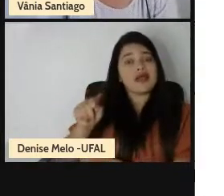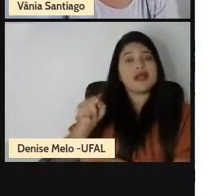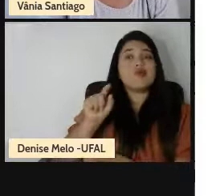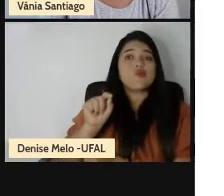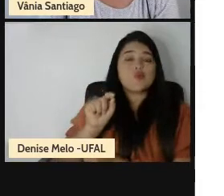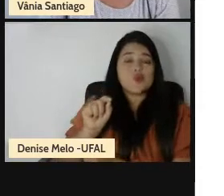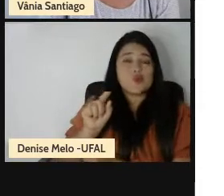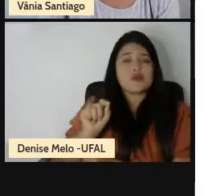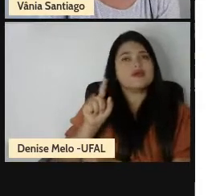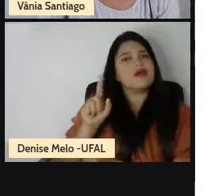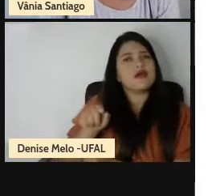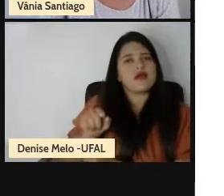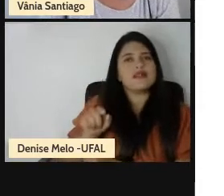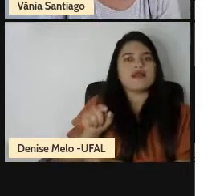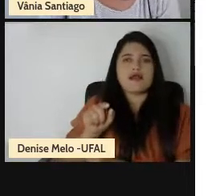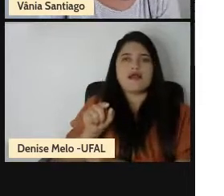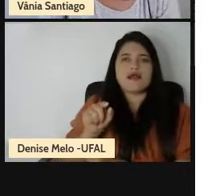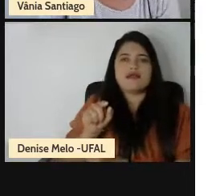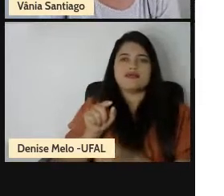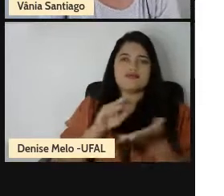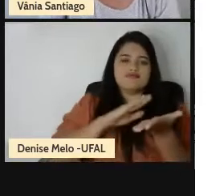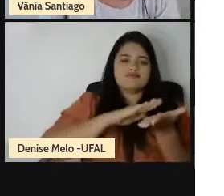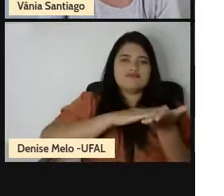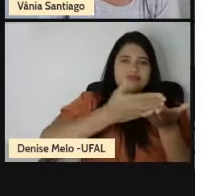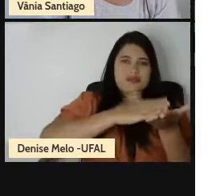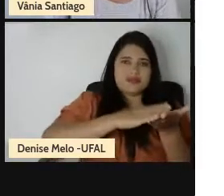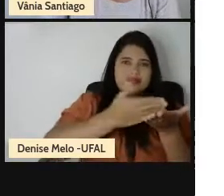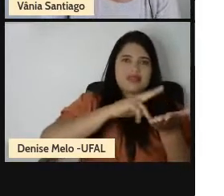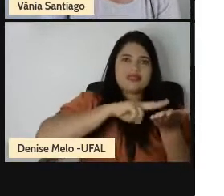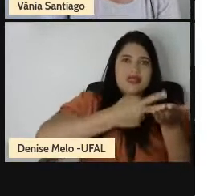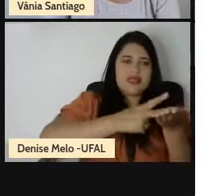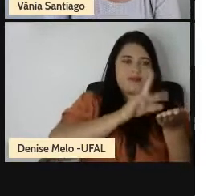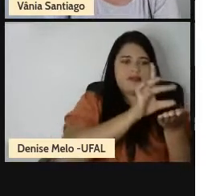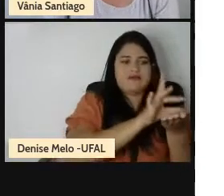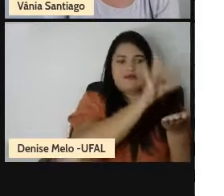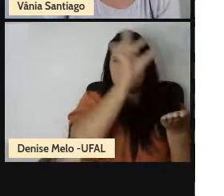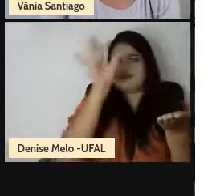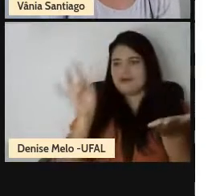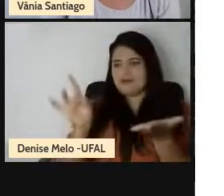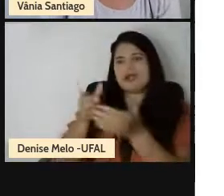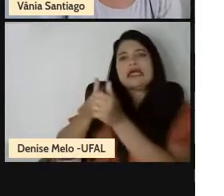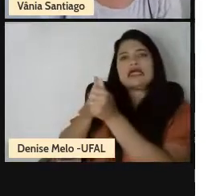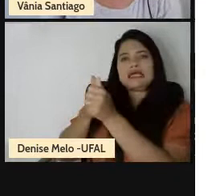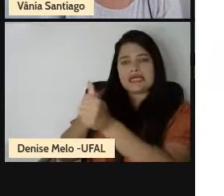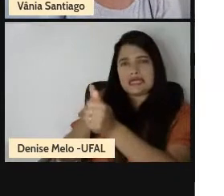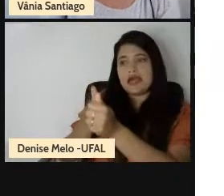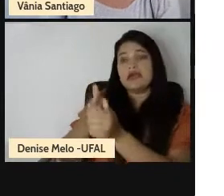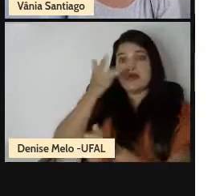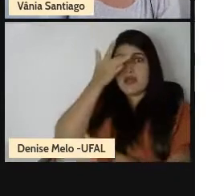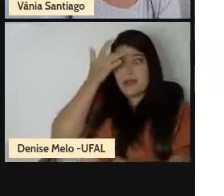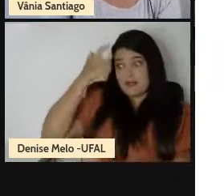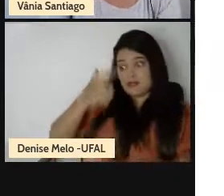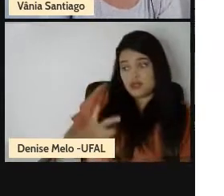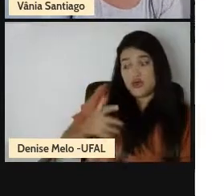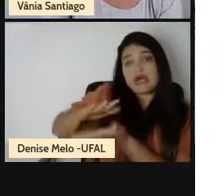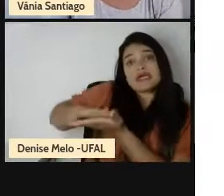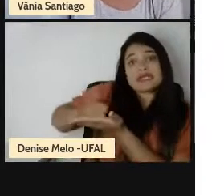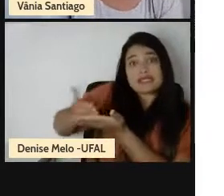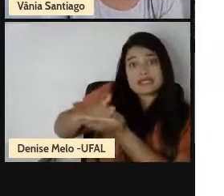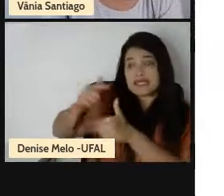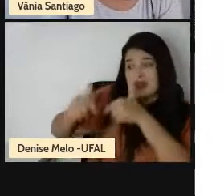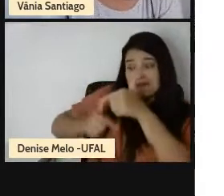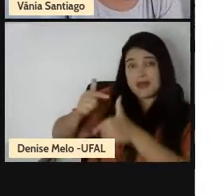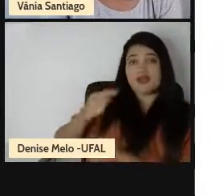intérprete de língua de sinais. Então, a gente entende que o guia-intérprete, que trabalha com surdos cegos que se comunicam em língua de